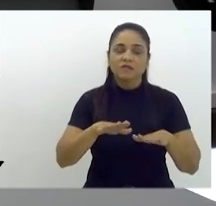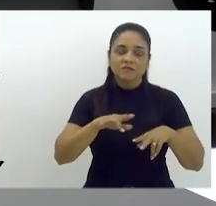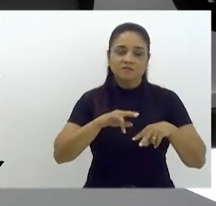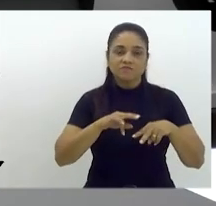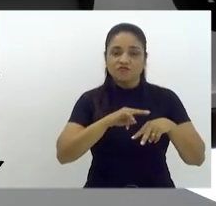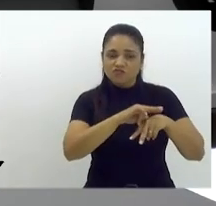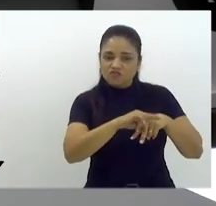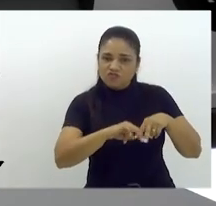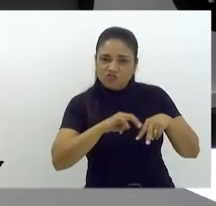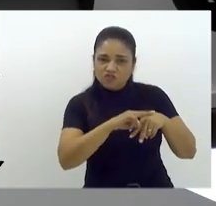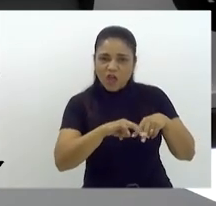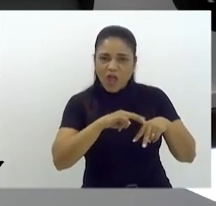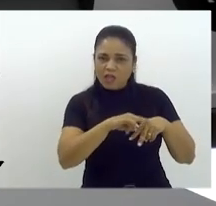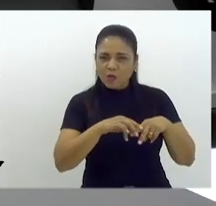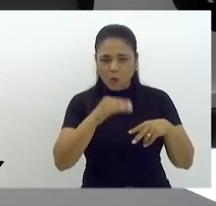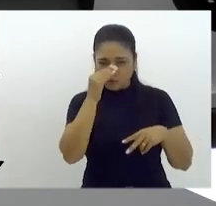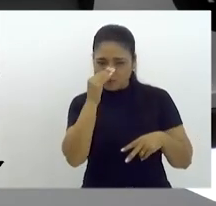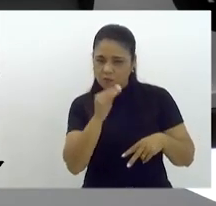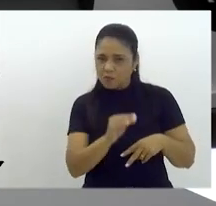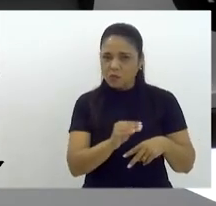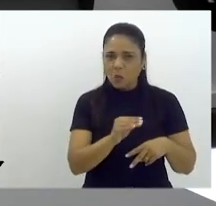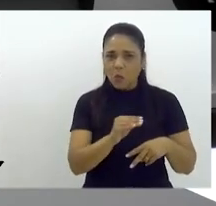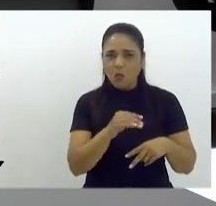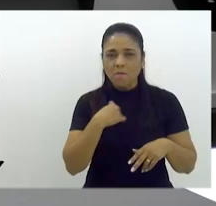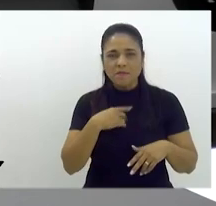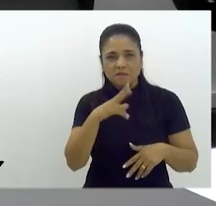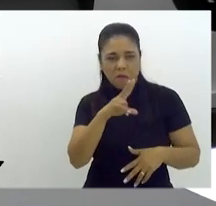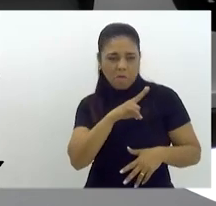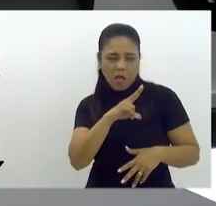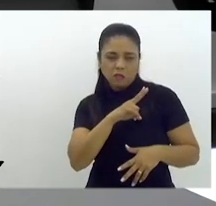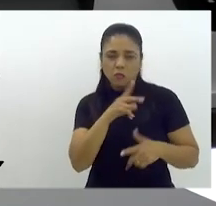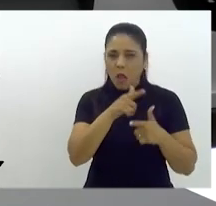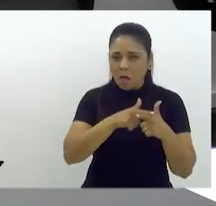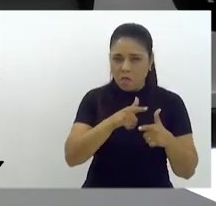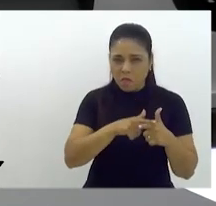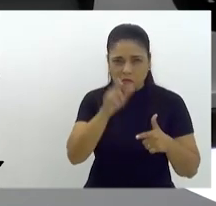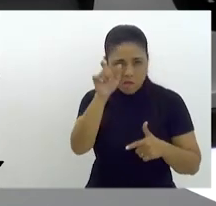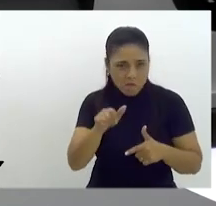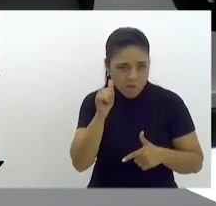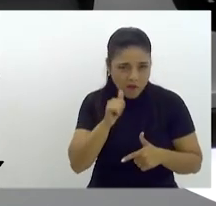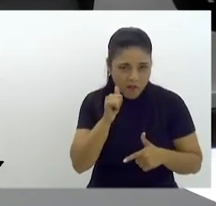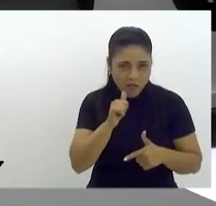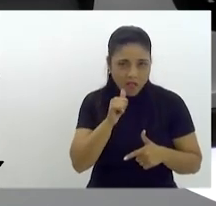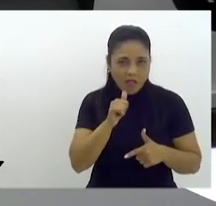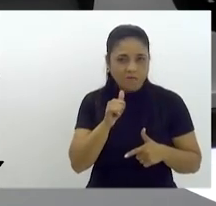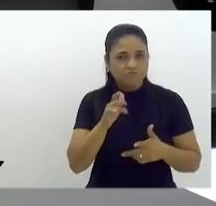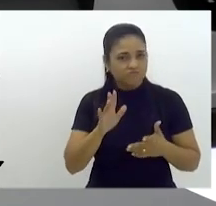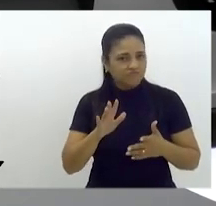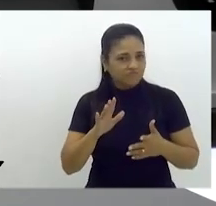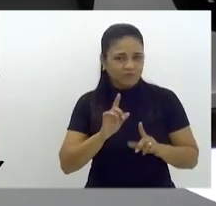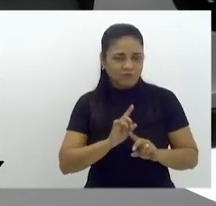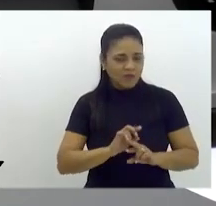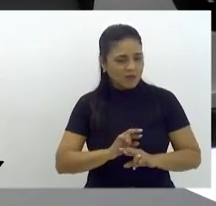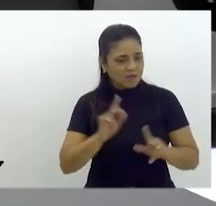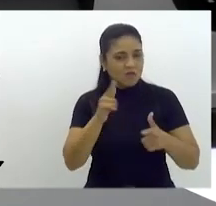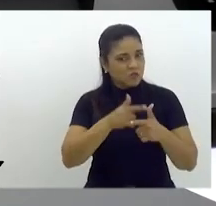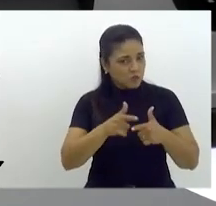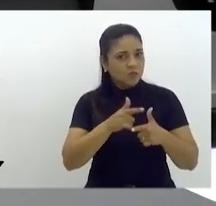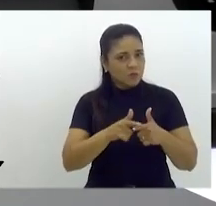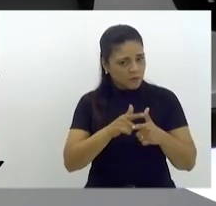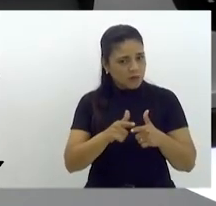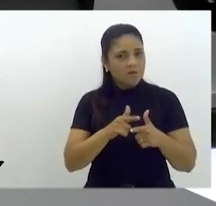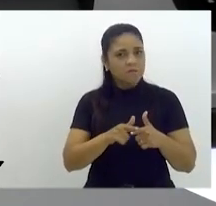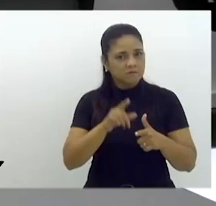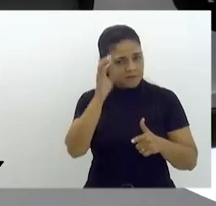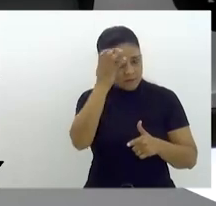um problema particular só da esfera privada porque isso é um dos gargalos né Isso é uma das dos problemas que nós enfrentamos